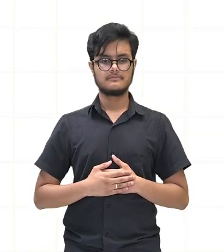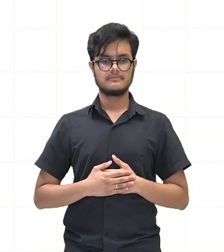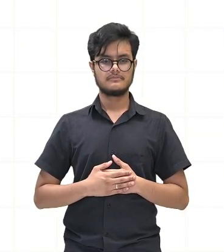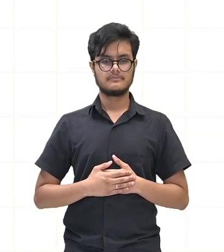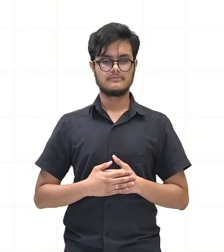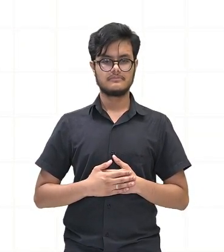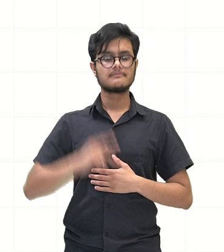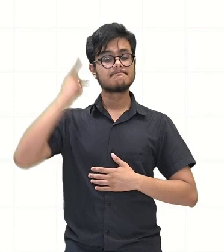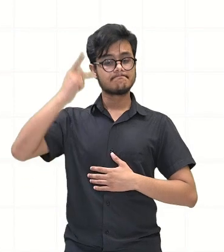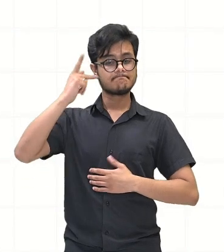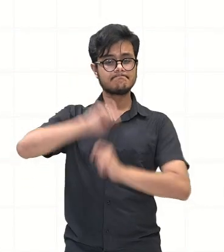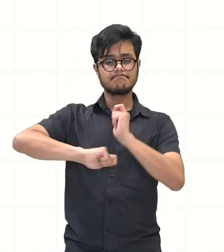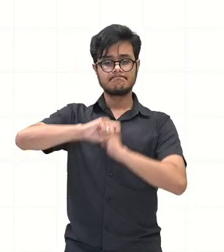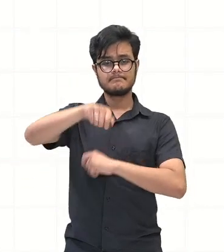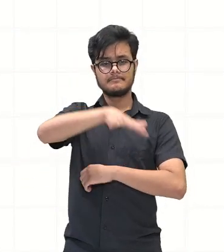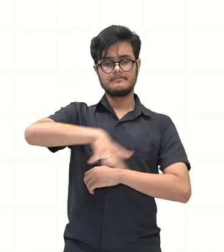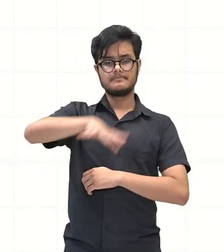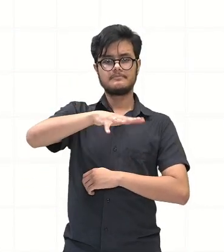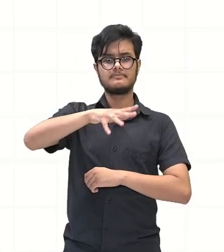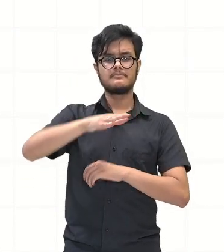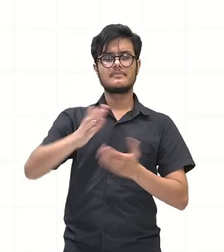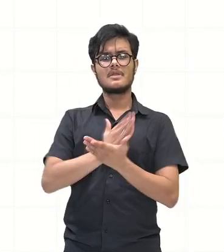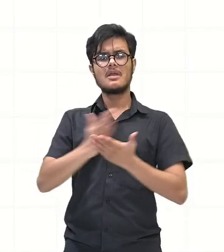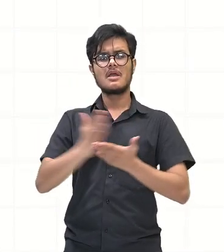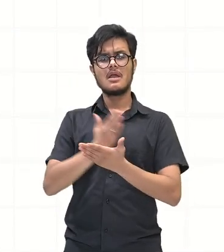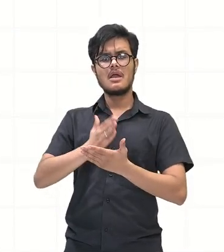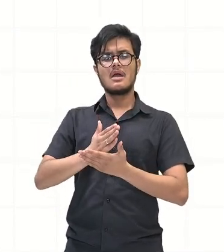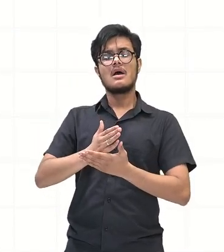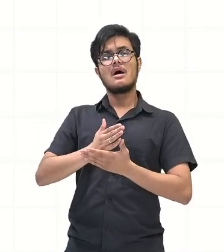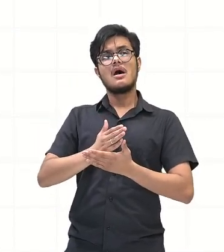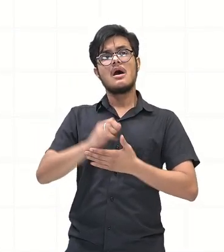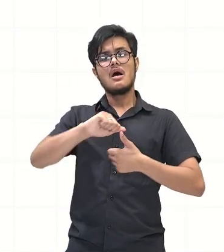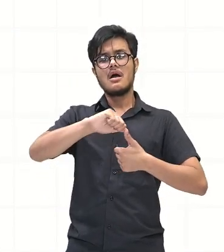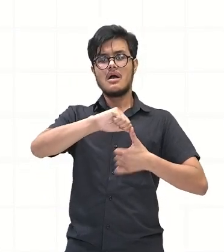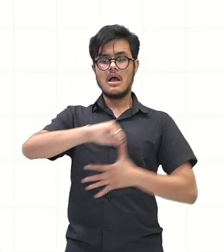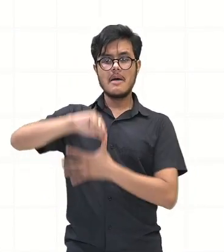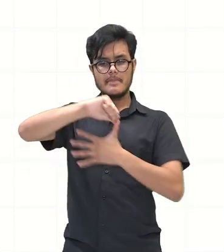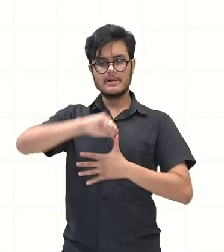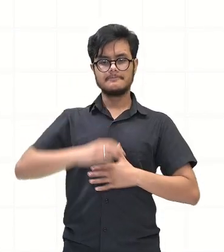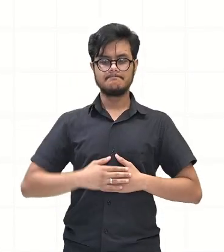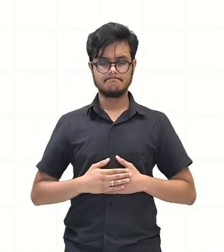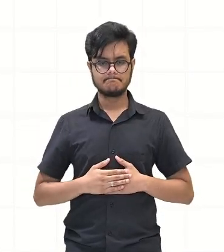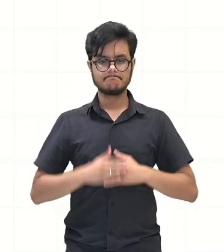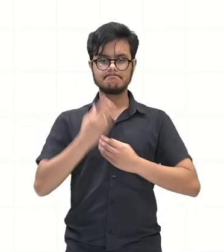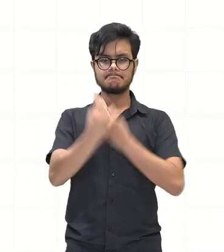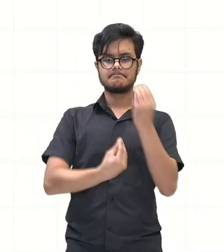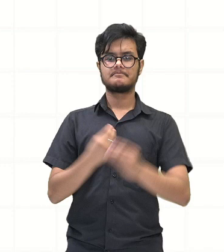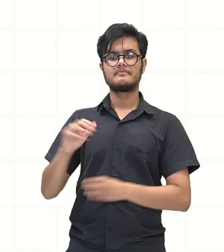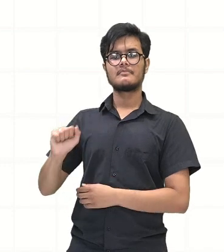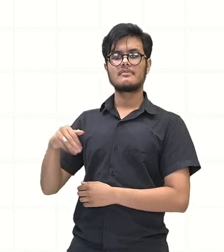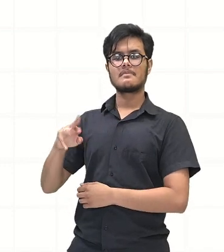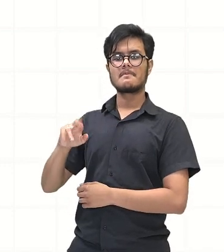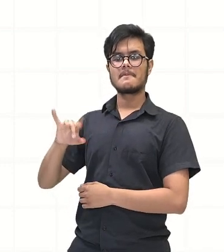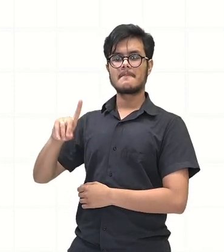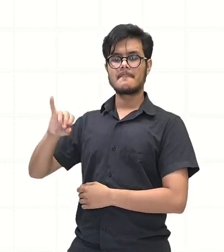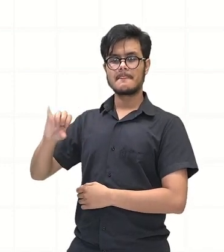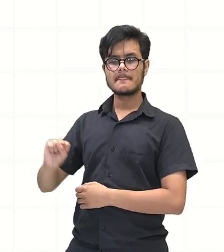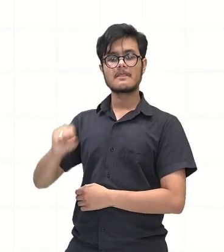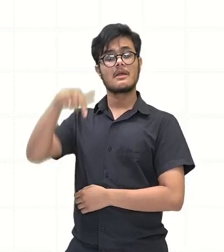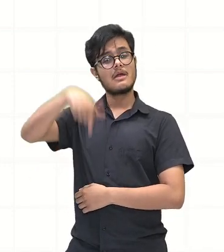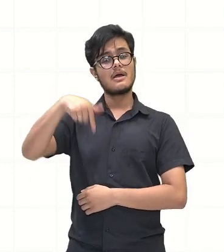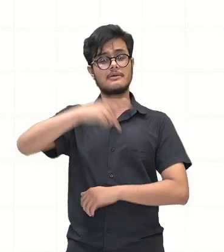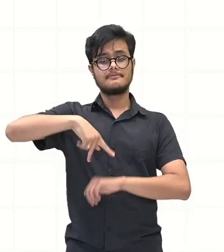a estrutura política, econômica, social e religiosa dos povos ameríndios. Os povos aqui da América do